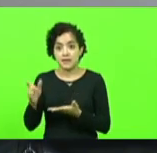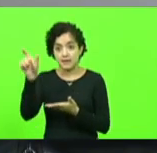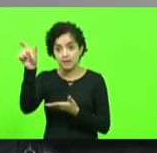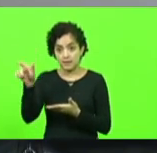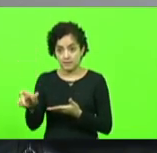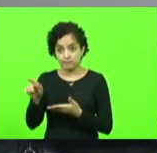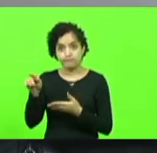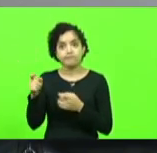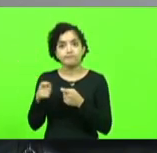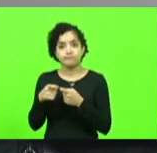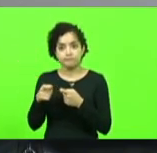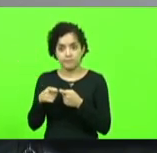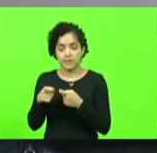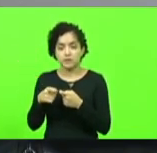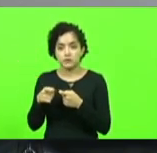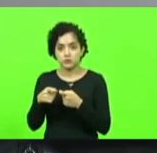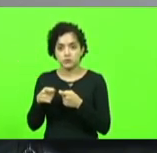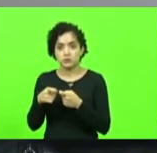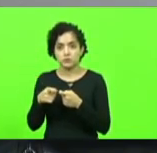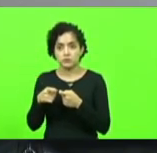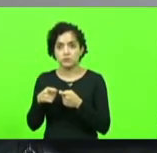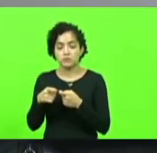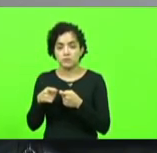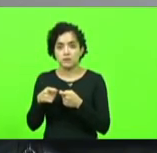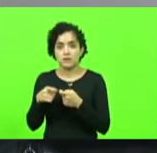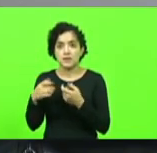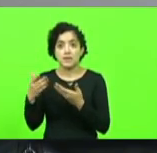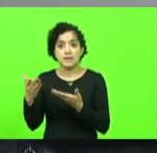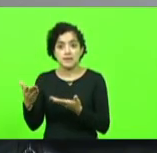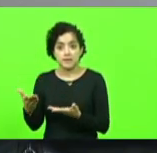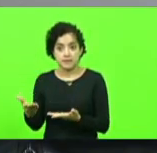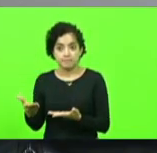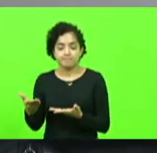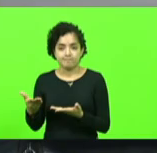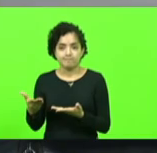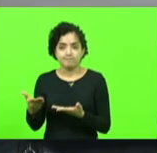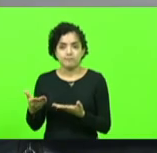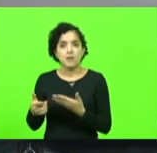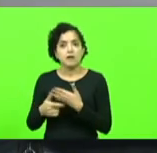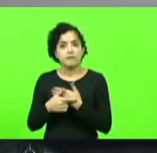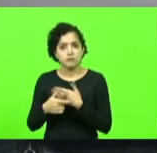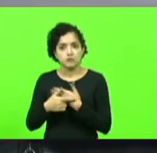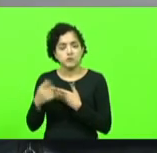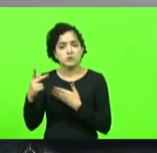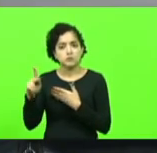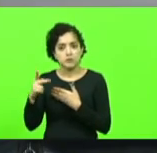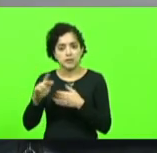e vocês não imaginam a função que essa pessoa teve durante a pandemia,